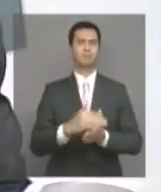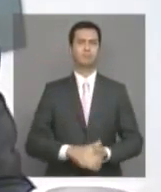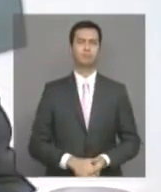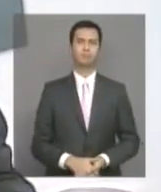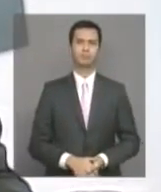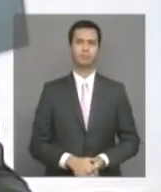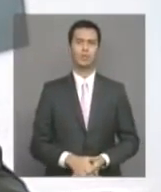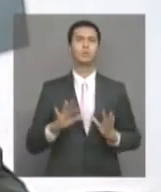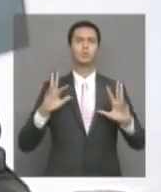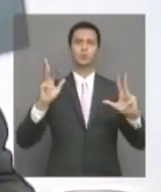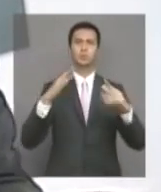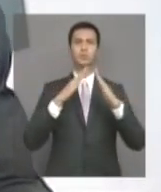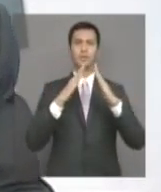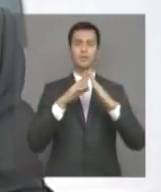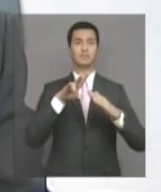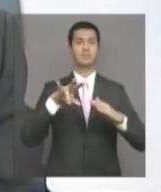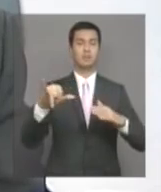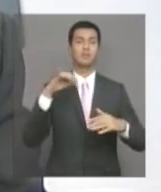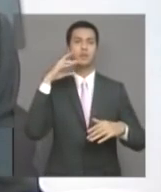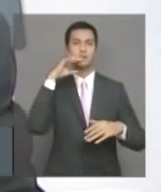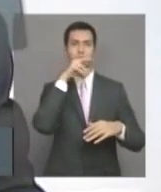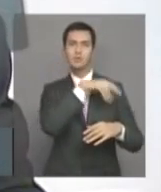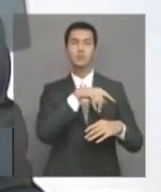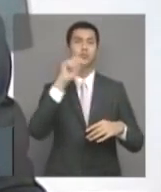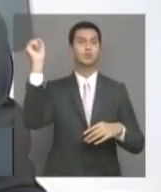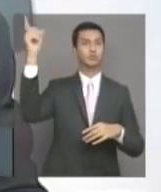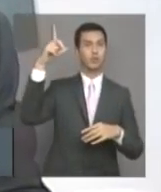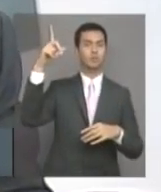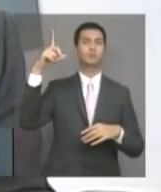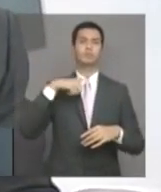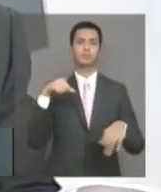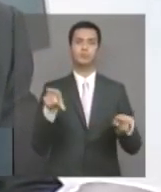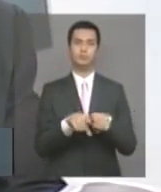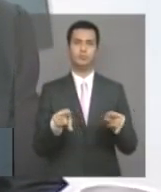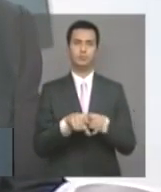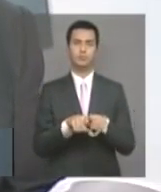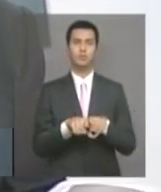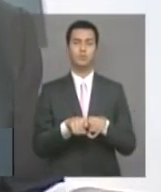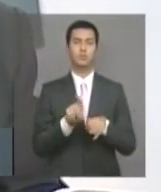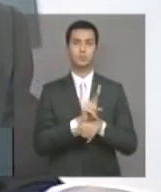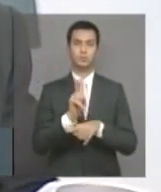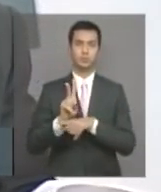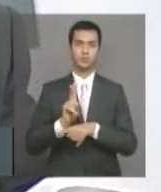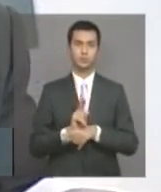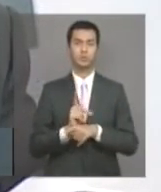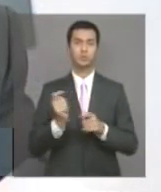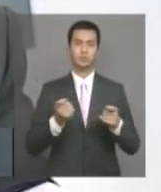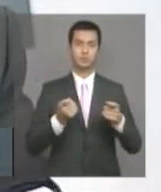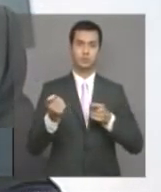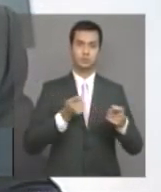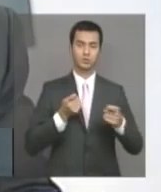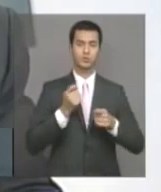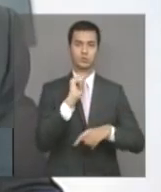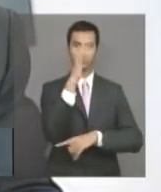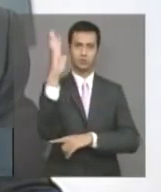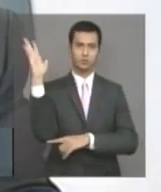solar em todas as casas. Diminuição do custo de manutenção e sustentabilidade